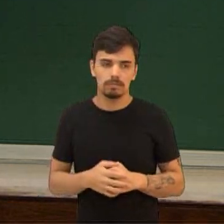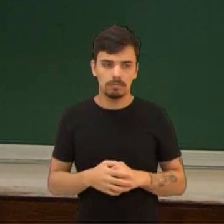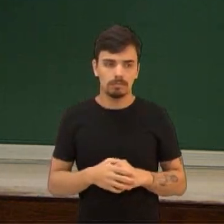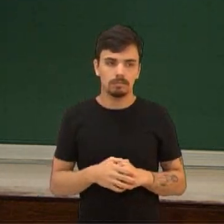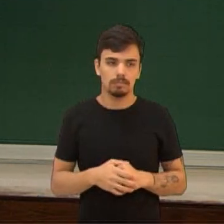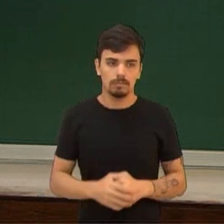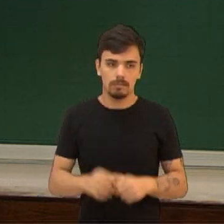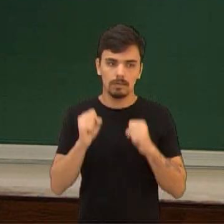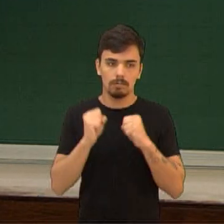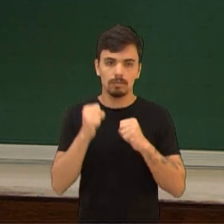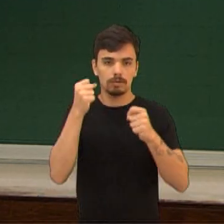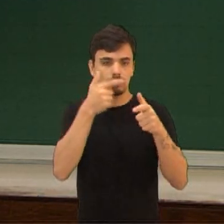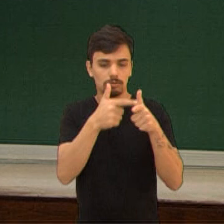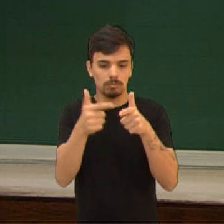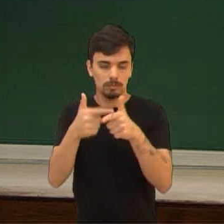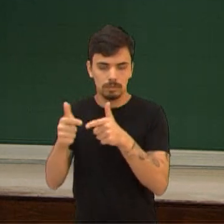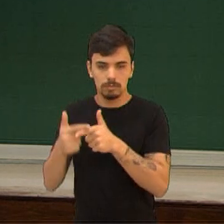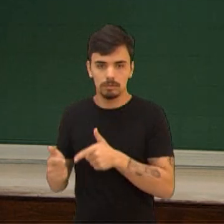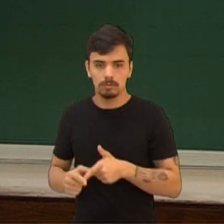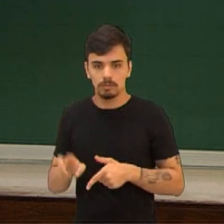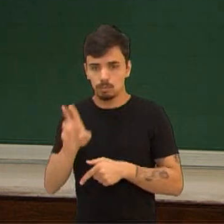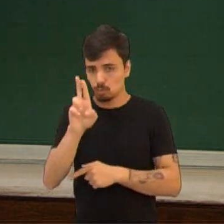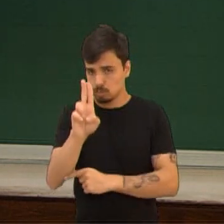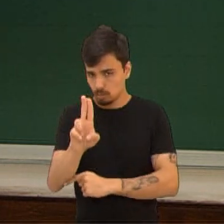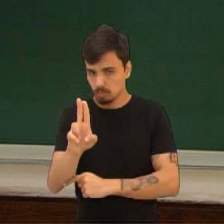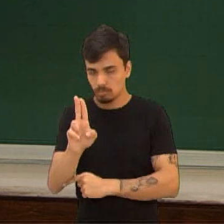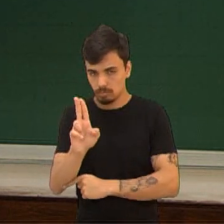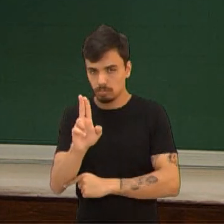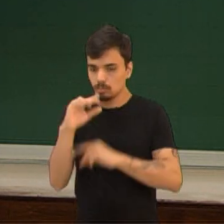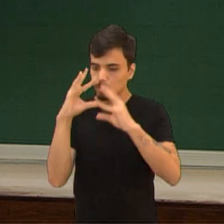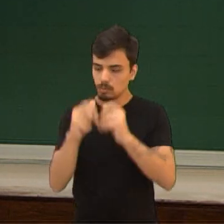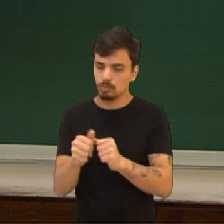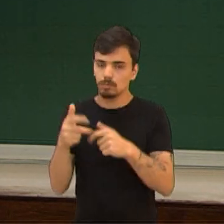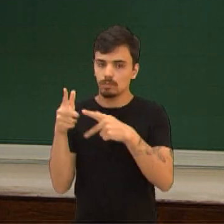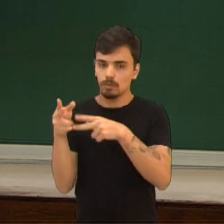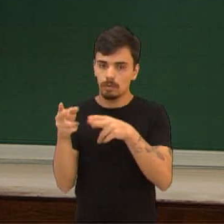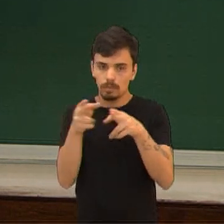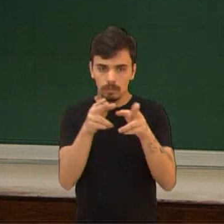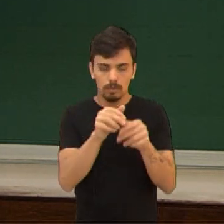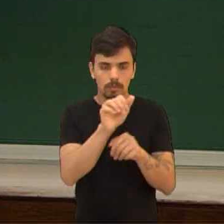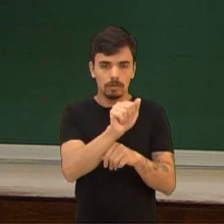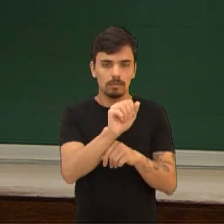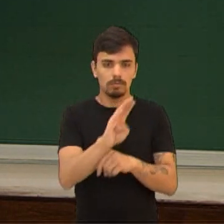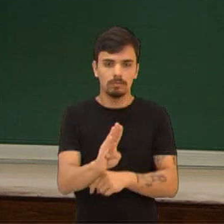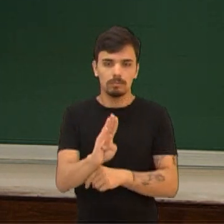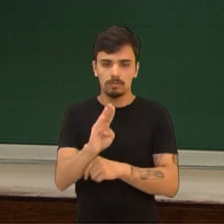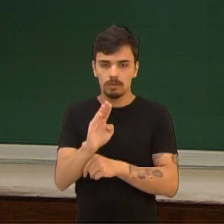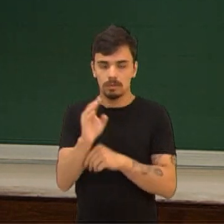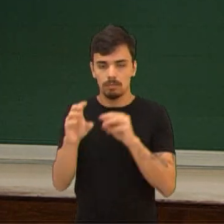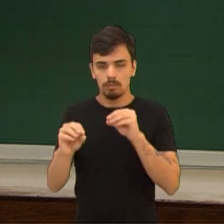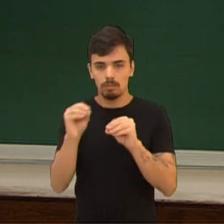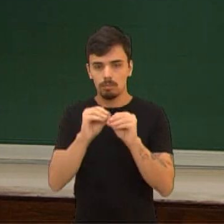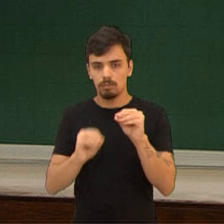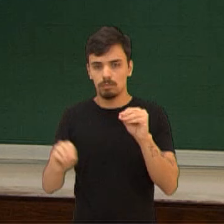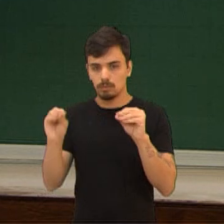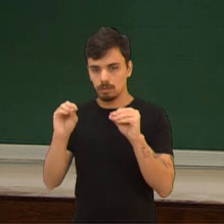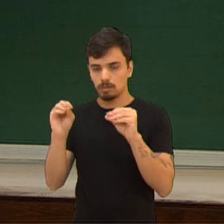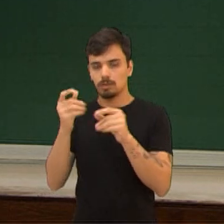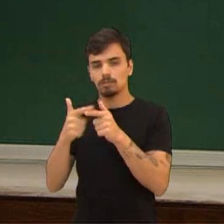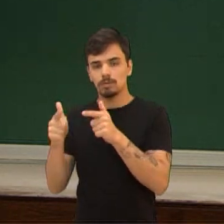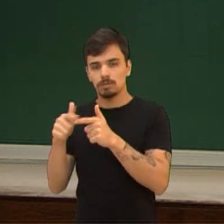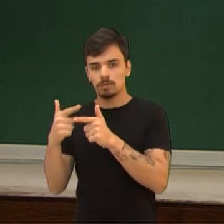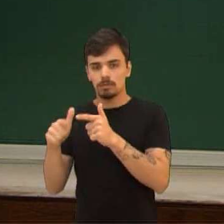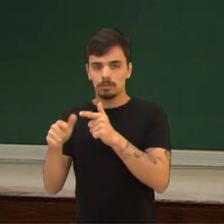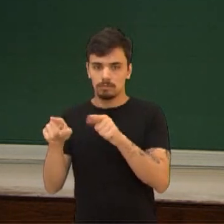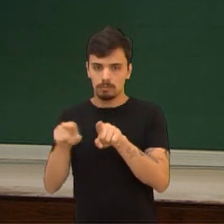então eu posso dividir todo mundo por U, né? Todos são iguais, então o AB está multiplicando, passa dividindo aqui, divide cada